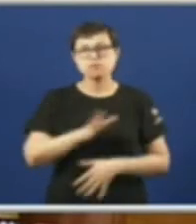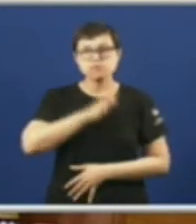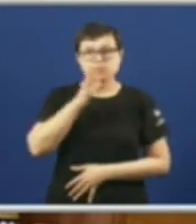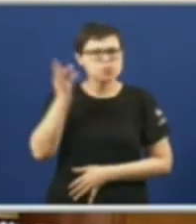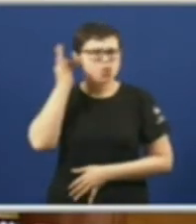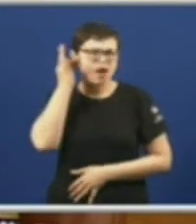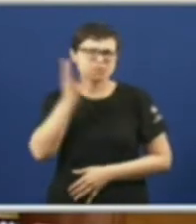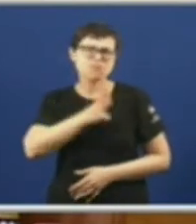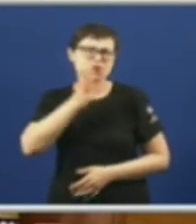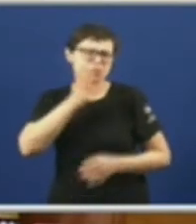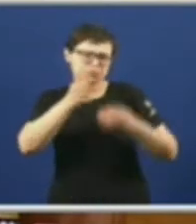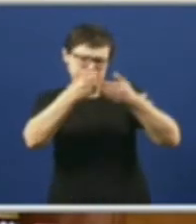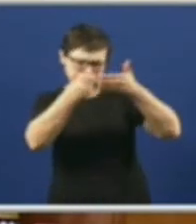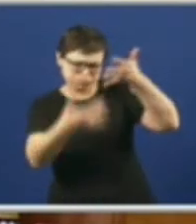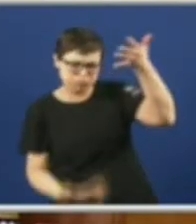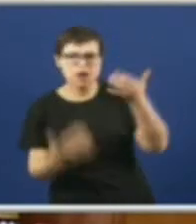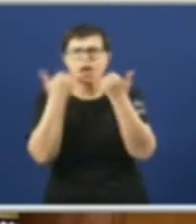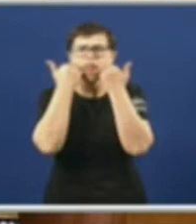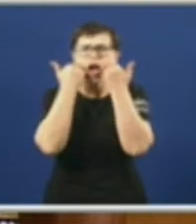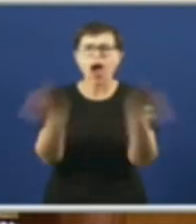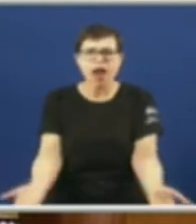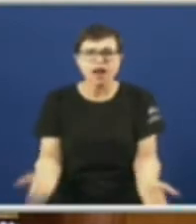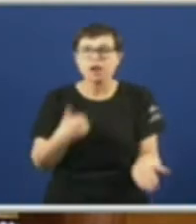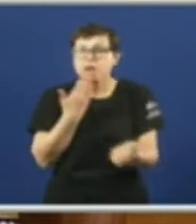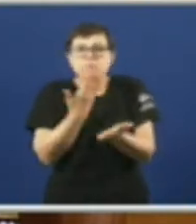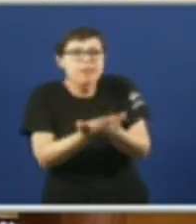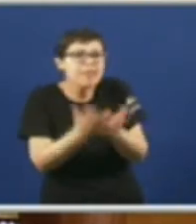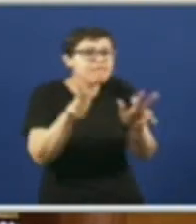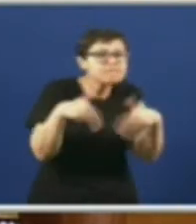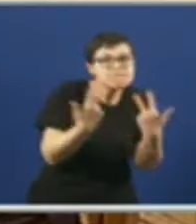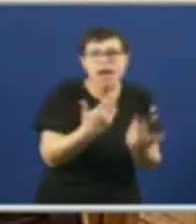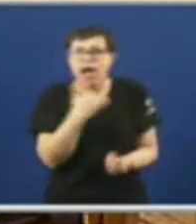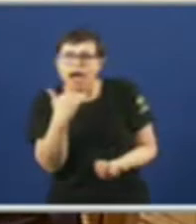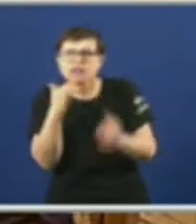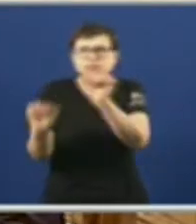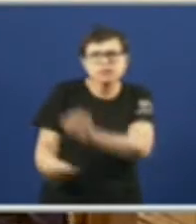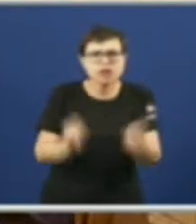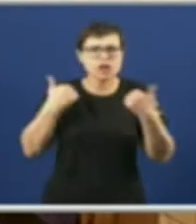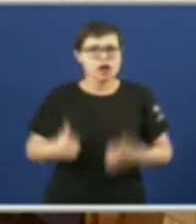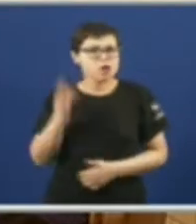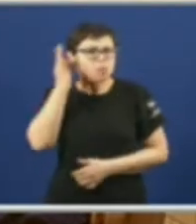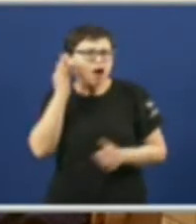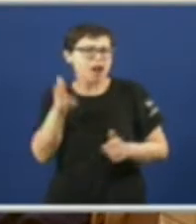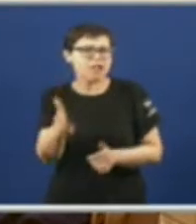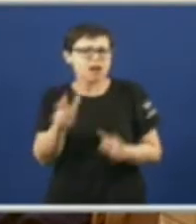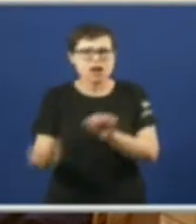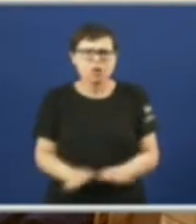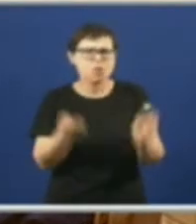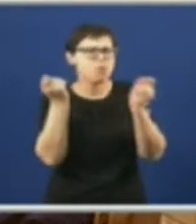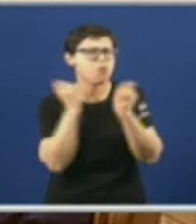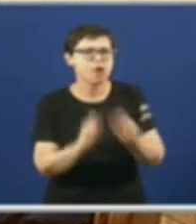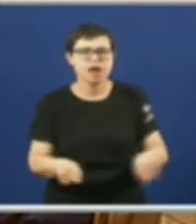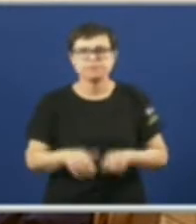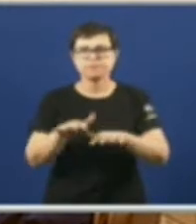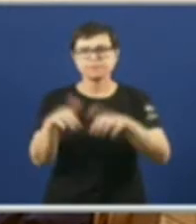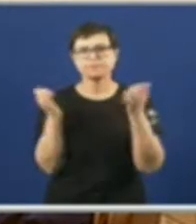os motivos e porque nos dá a gana. Non temos que pedir permiso para defender os dereitos das mulleres.